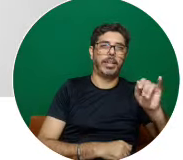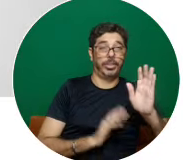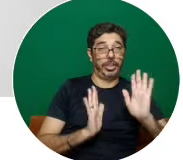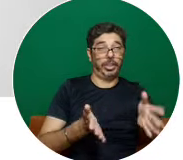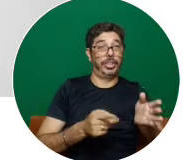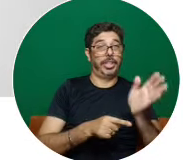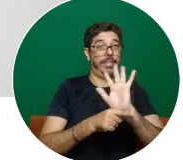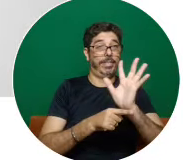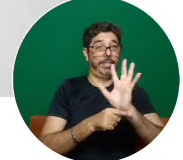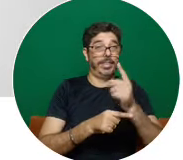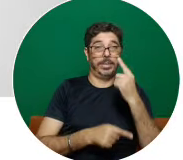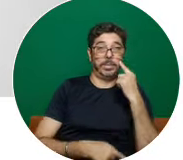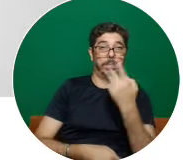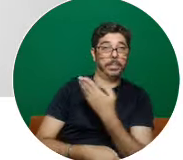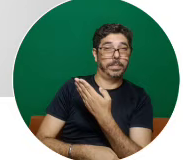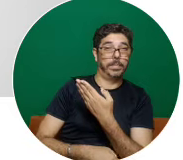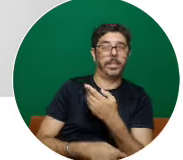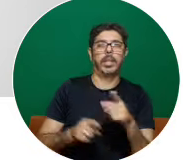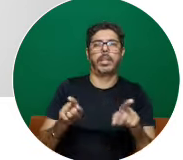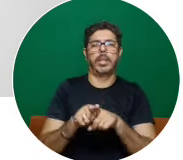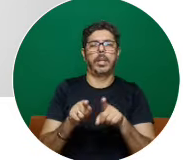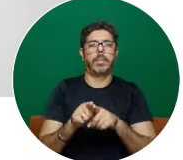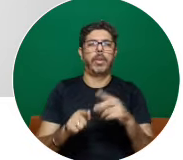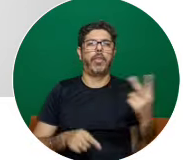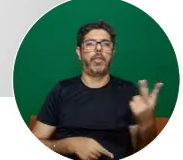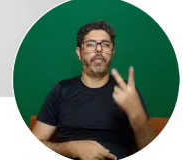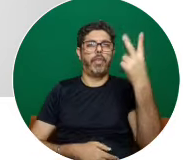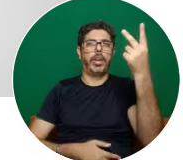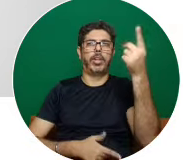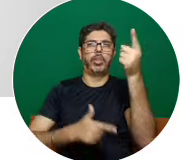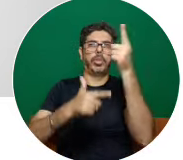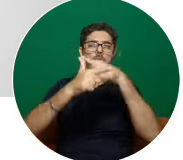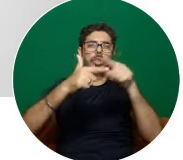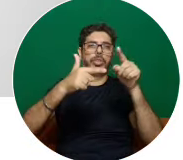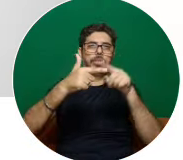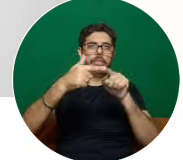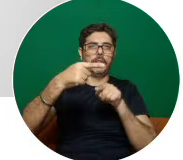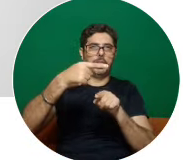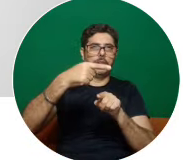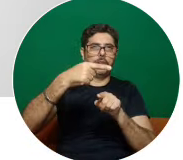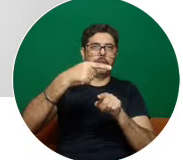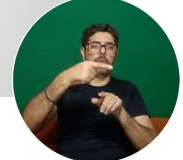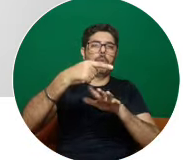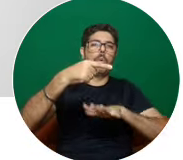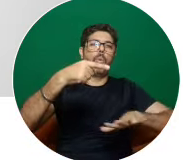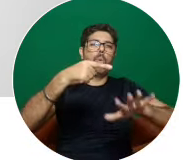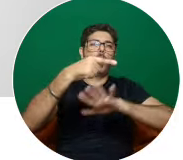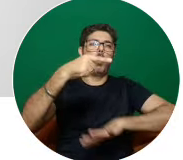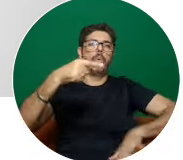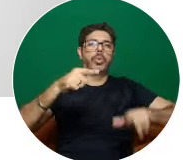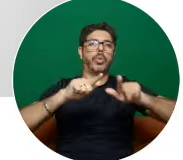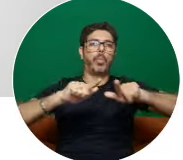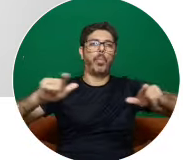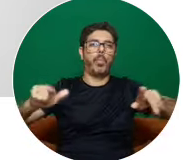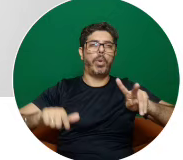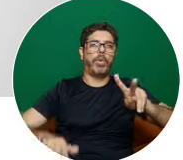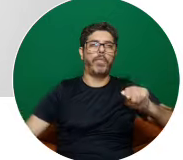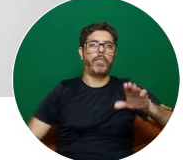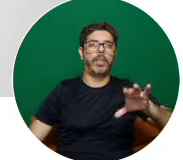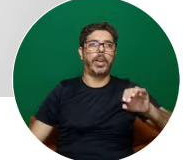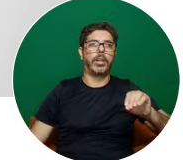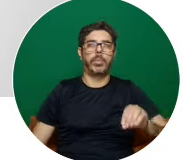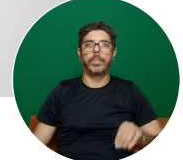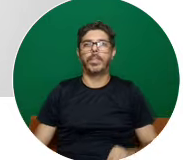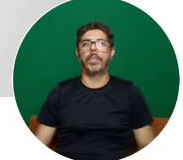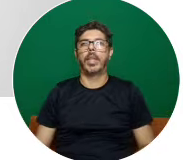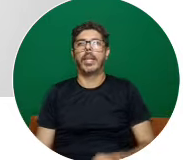aqui. E seu valor é simplesmente a densidade de carga dividida pela permissividade do vácuo. Aqui, sigma é a densidade